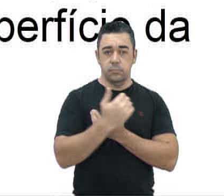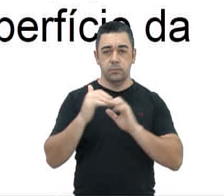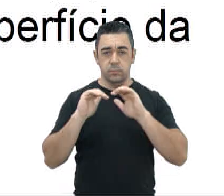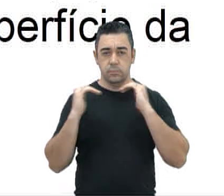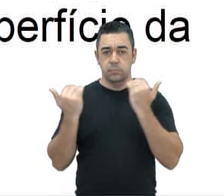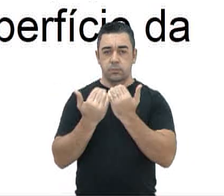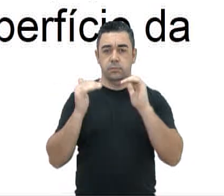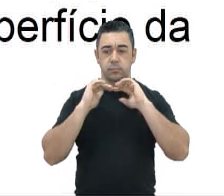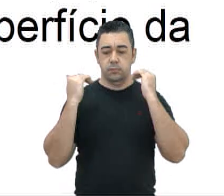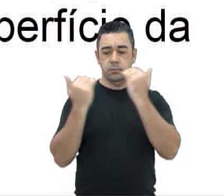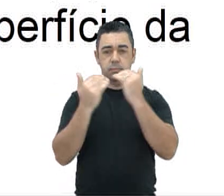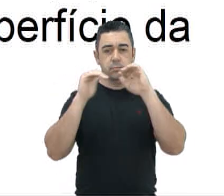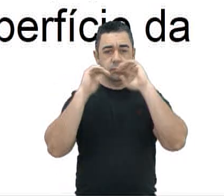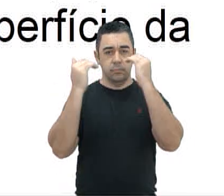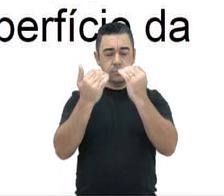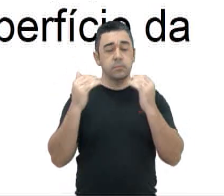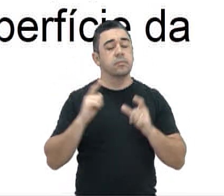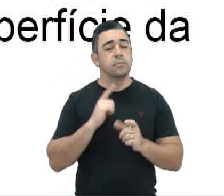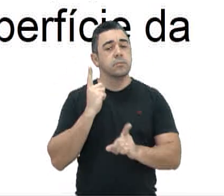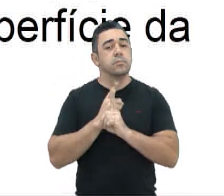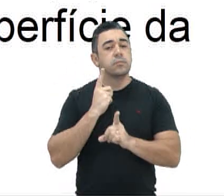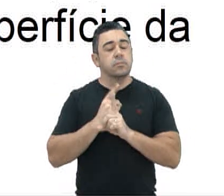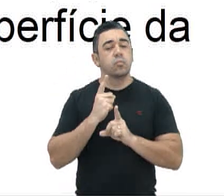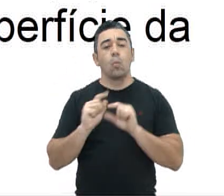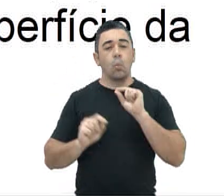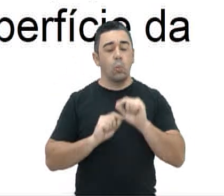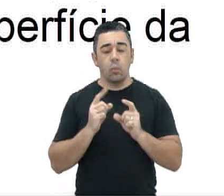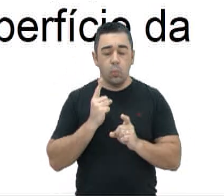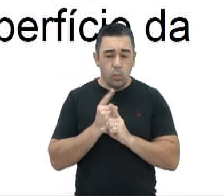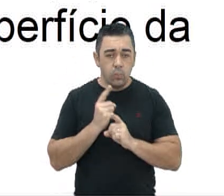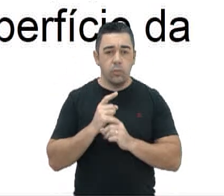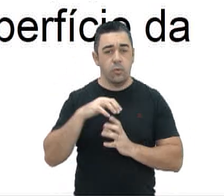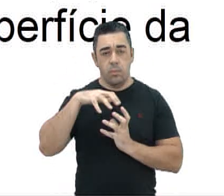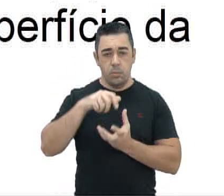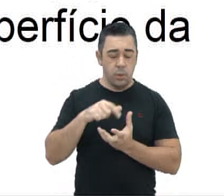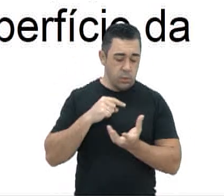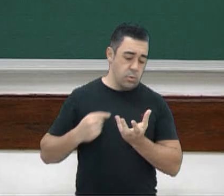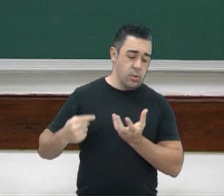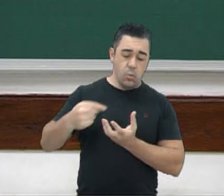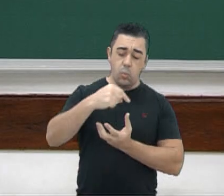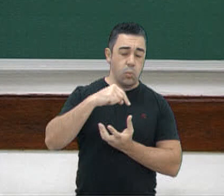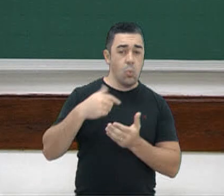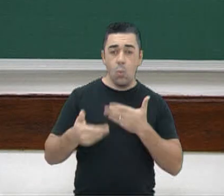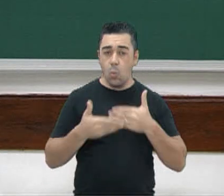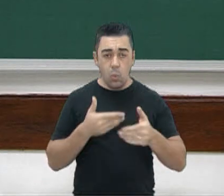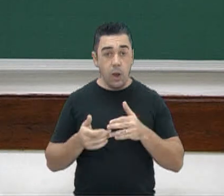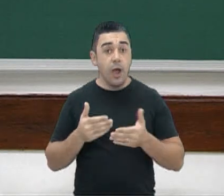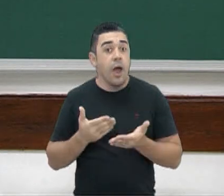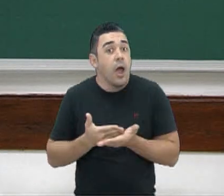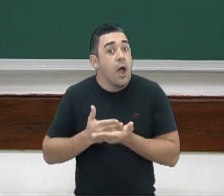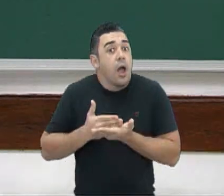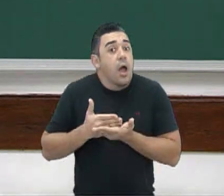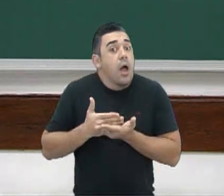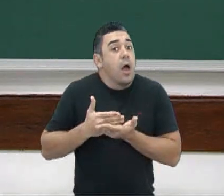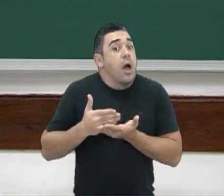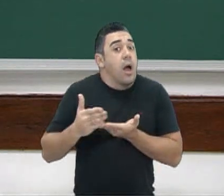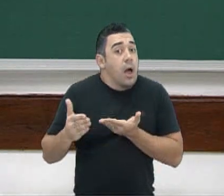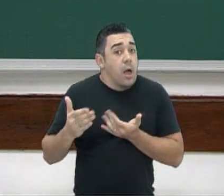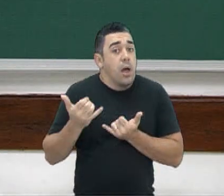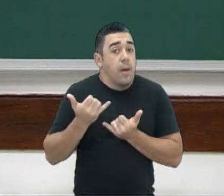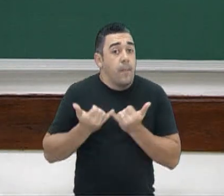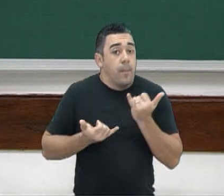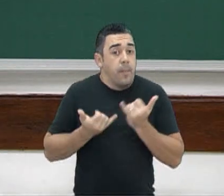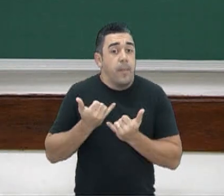paralelo, latitude, que podemos localizar cada ponto da superfície terrestre. E é a partir daí que começam a surgir as